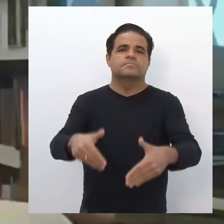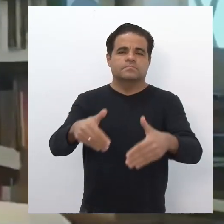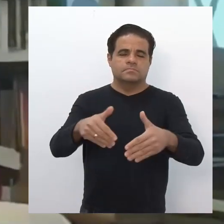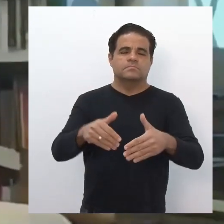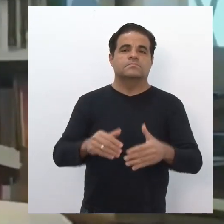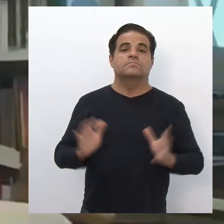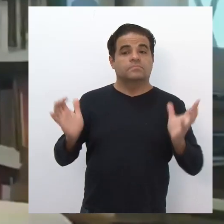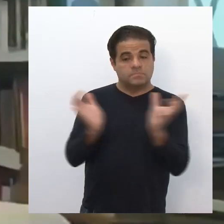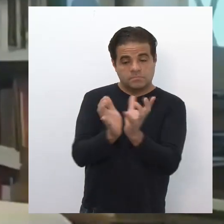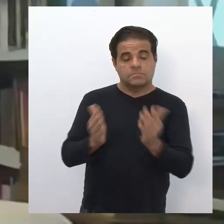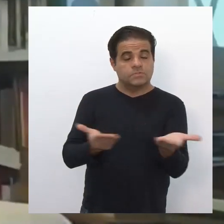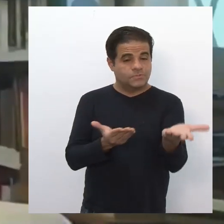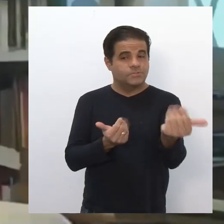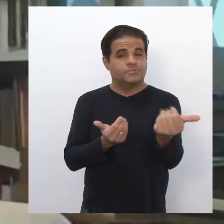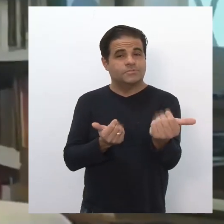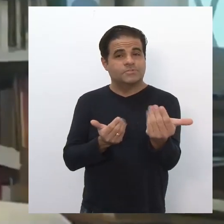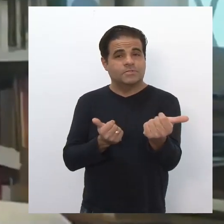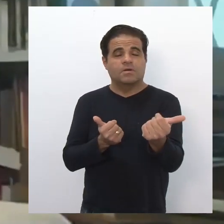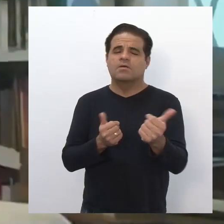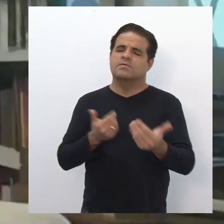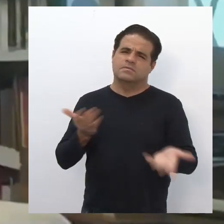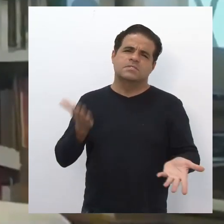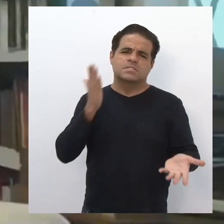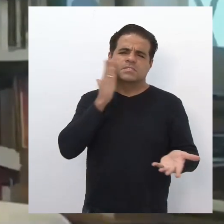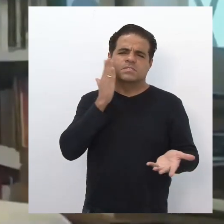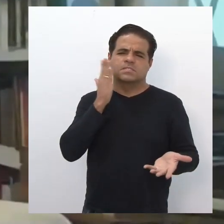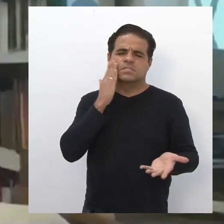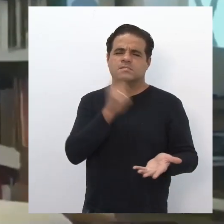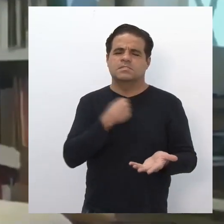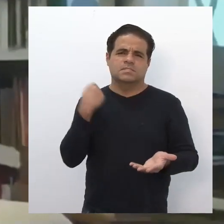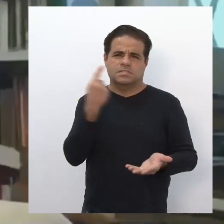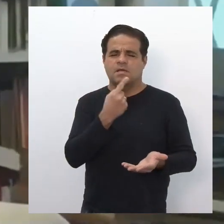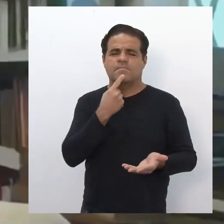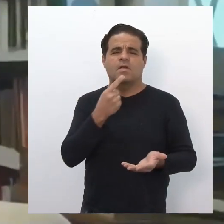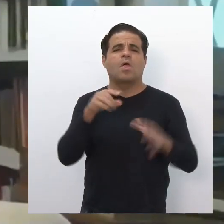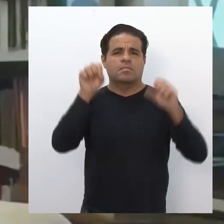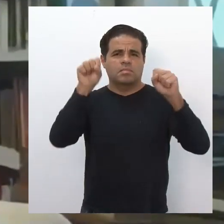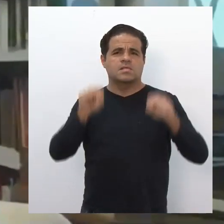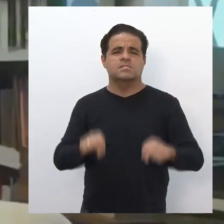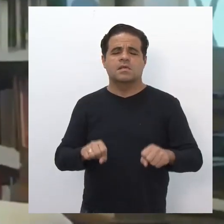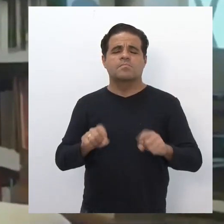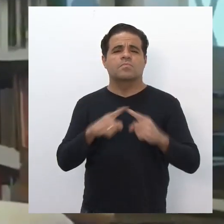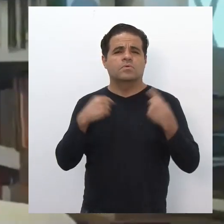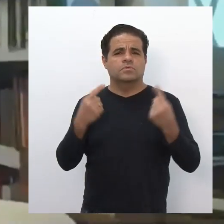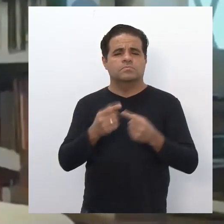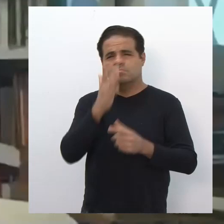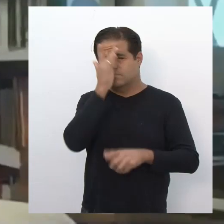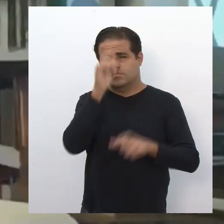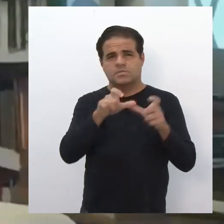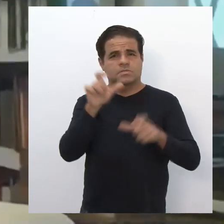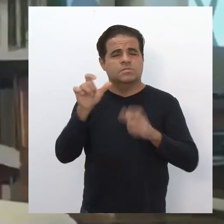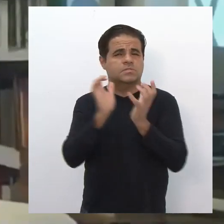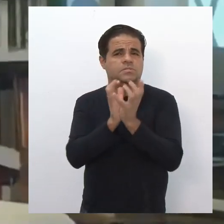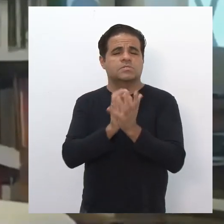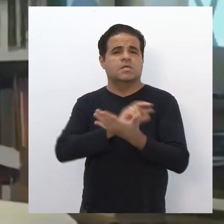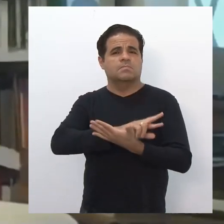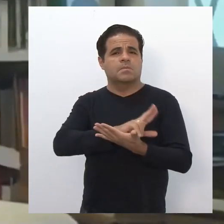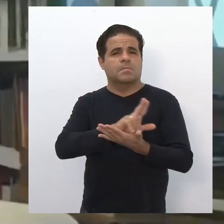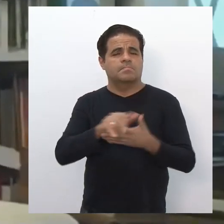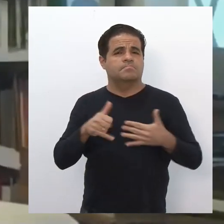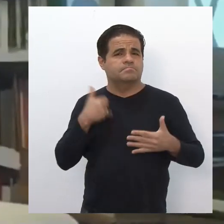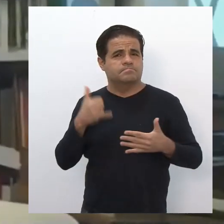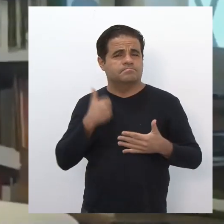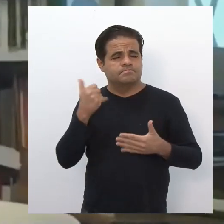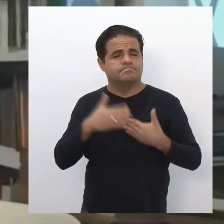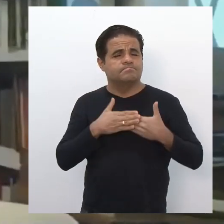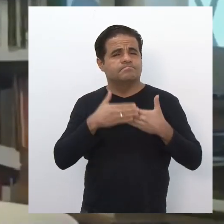nesse público jovem, embora vá gente, o Carlos ser testemunha disso, vai gente de todas as faixas etárias, né? mas